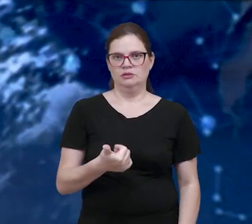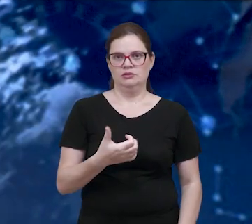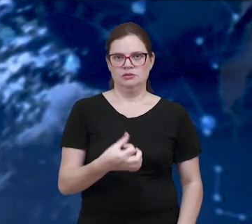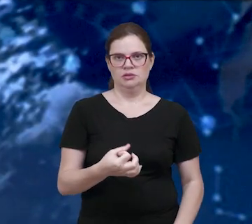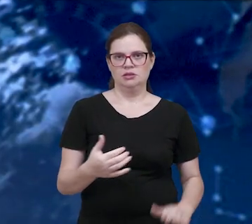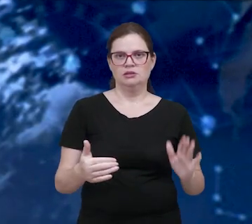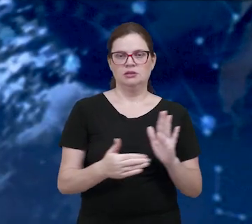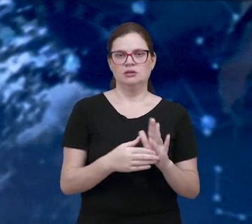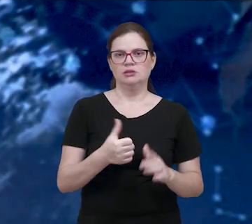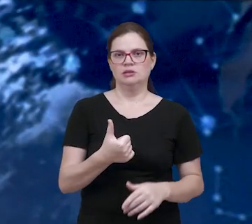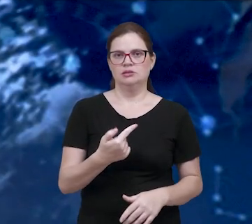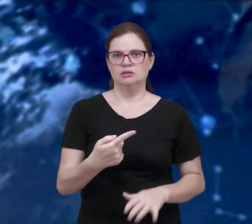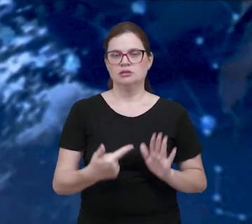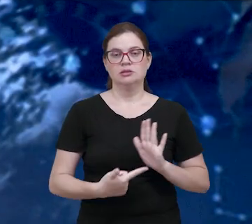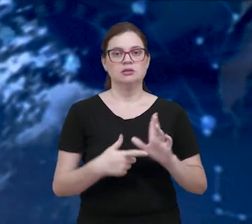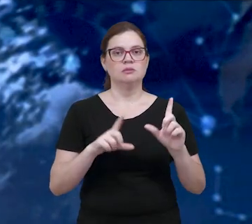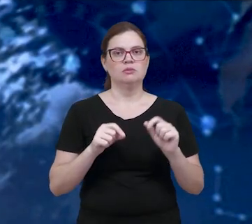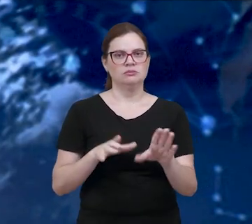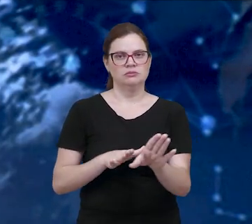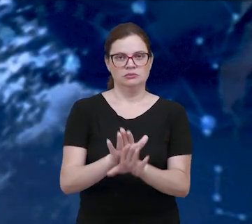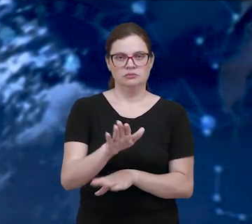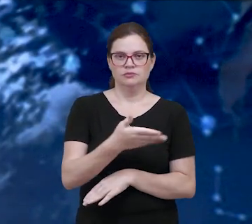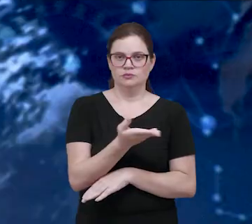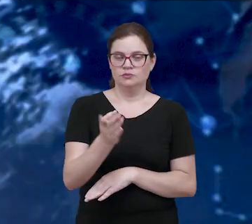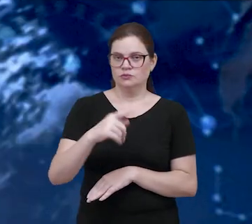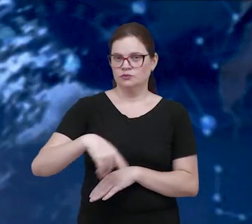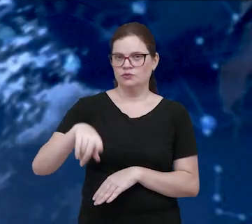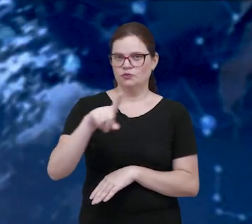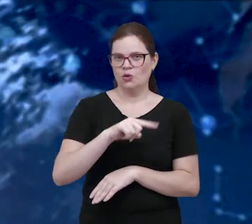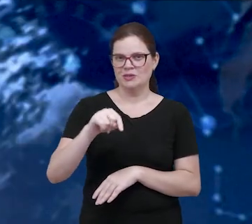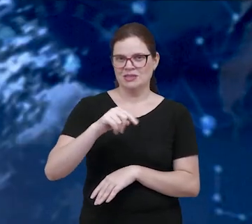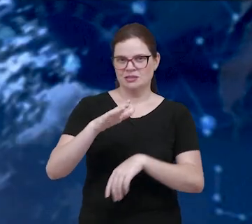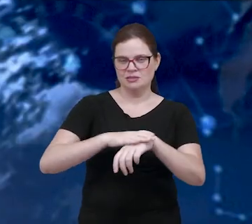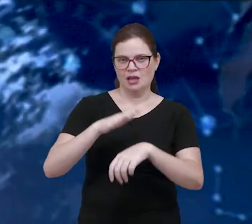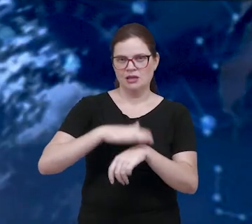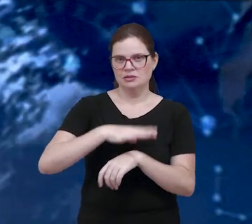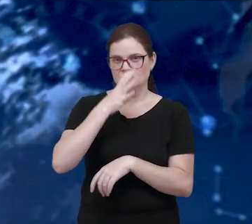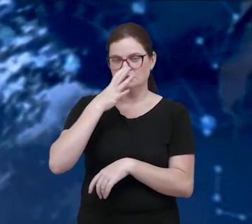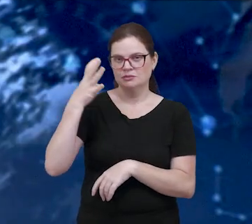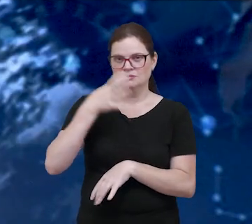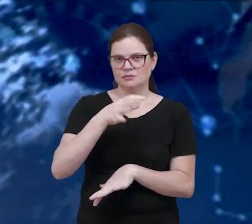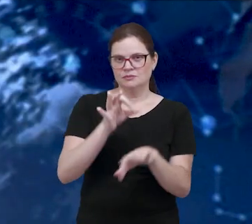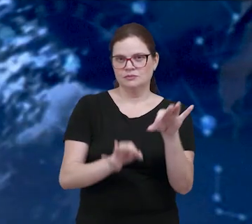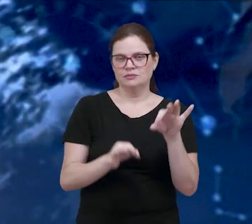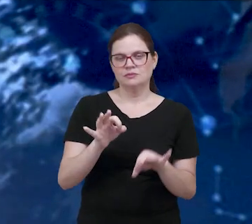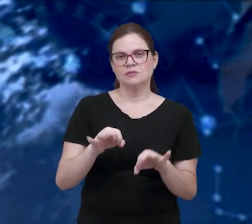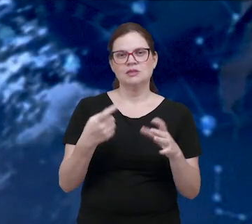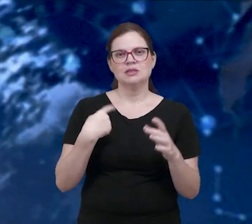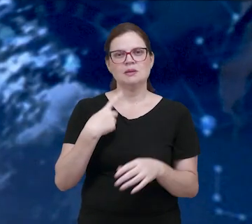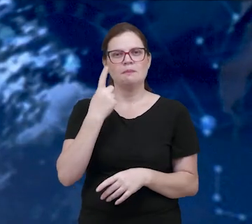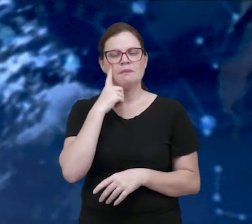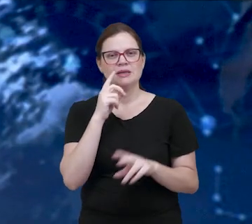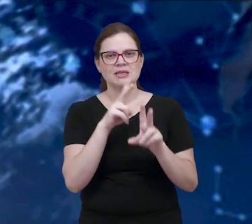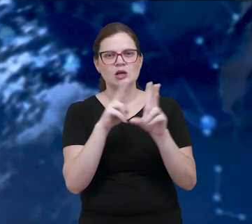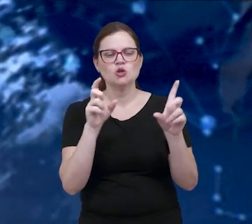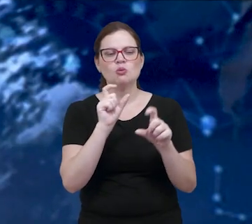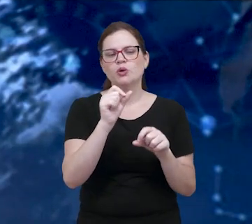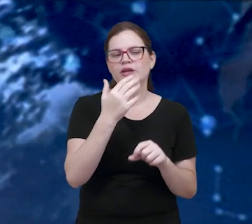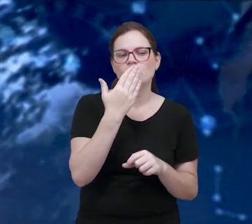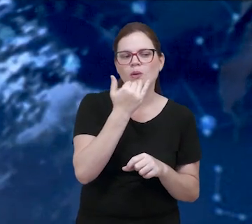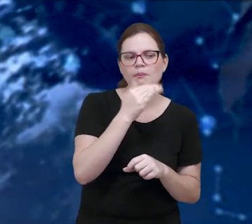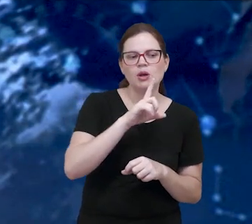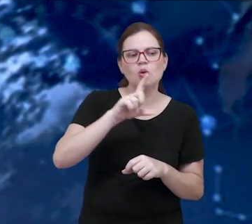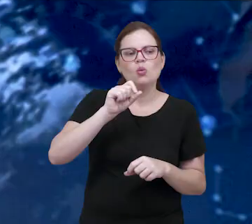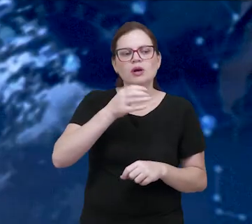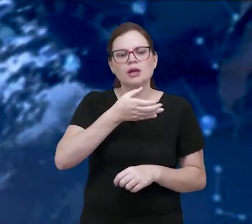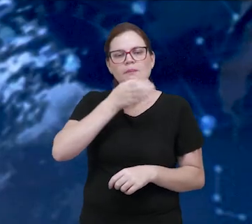recomenda muito bem: portanto, ninguém vos julgue pelo comer, ou pelo beber, ou por